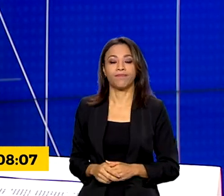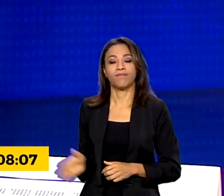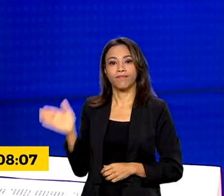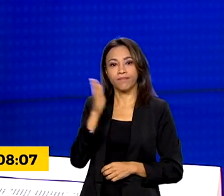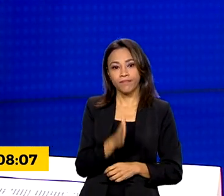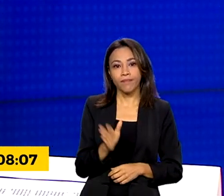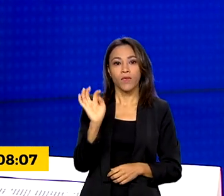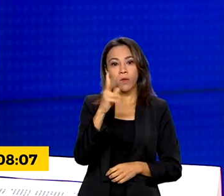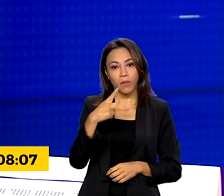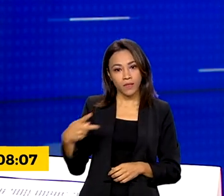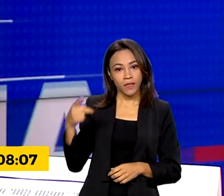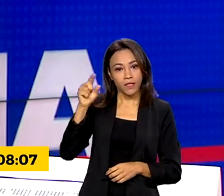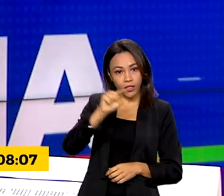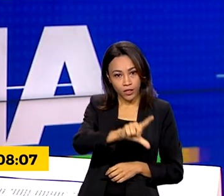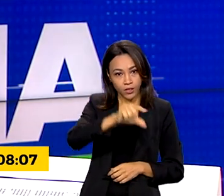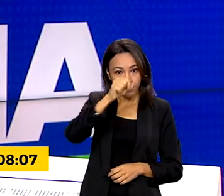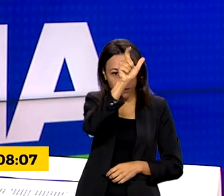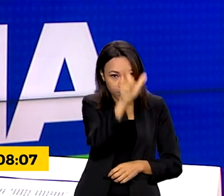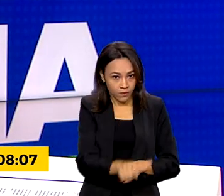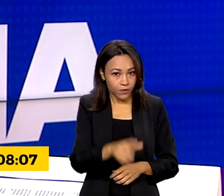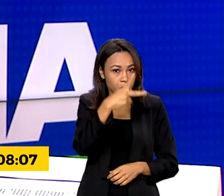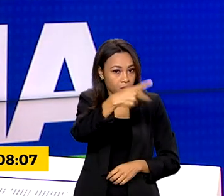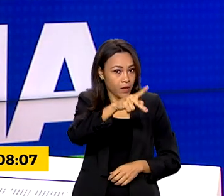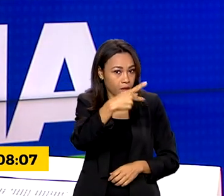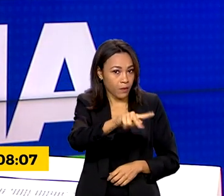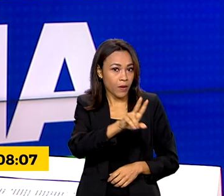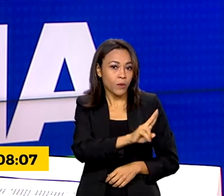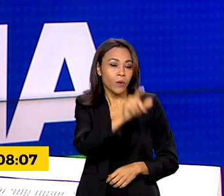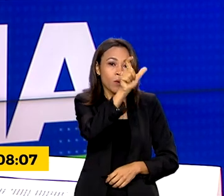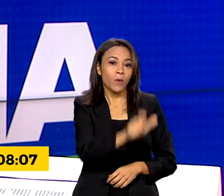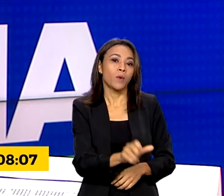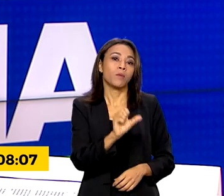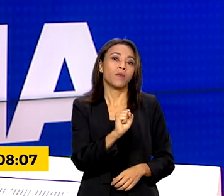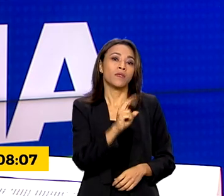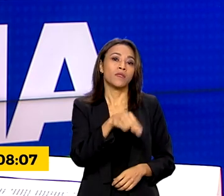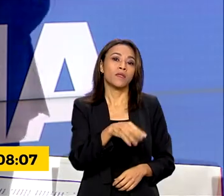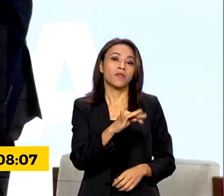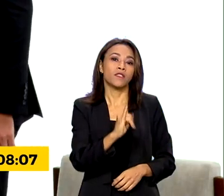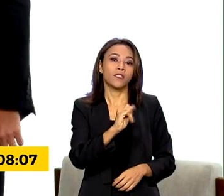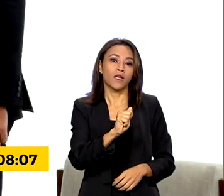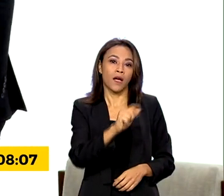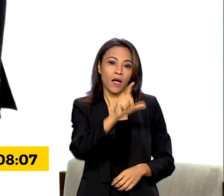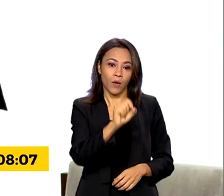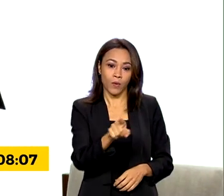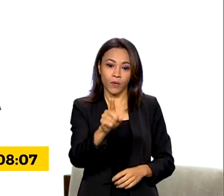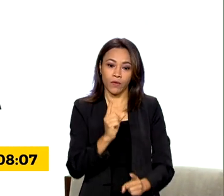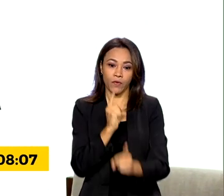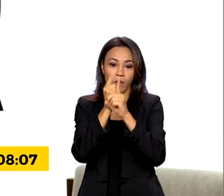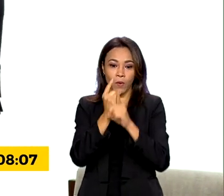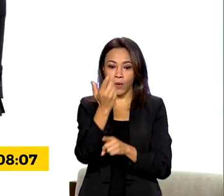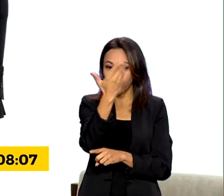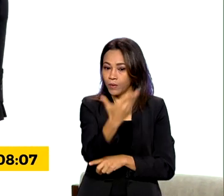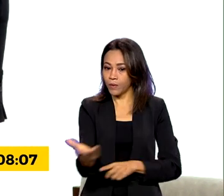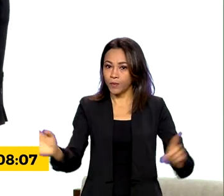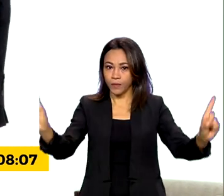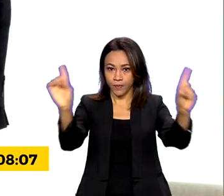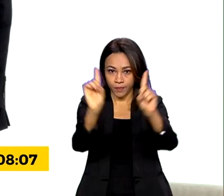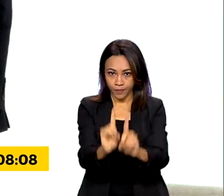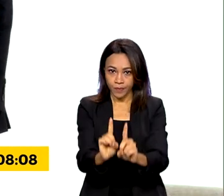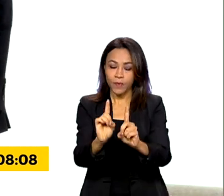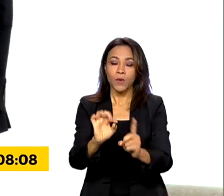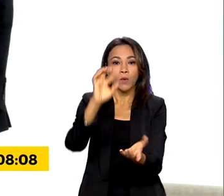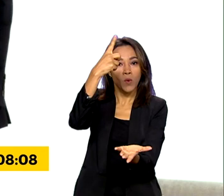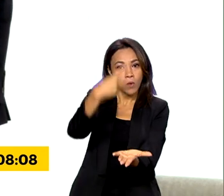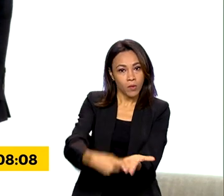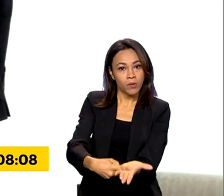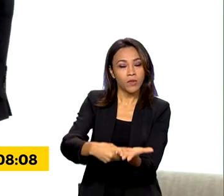presidente eleito do Paraguai, Santiago Peña, se encontrou ontem com o presidente Lula no Palácio do Planalto. O acordo de livre